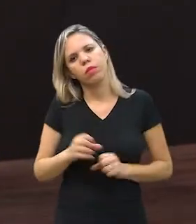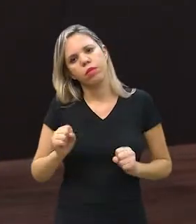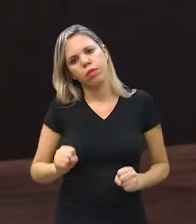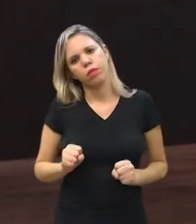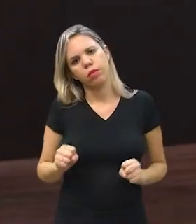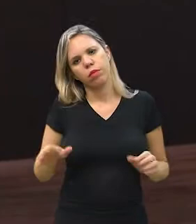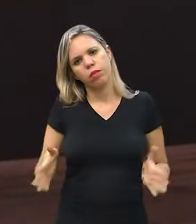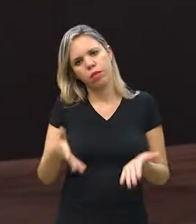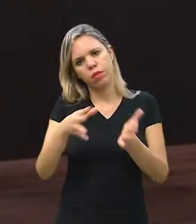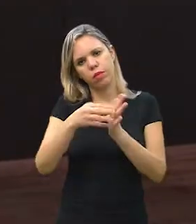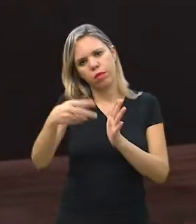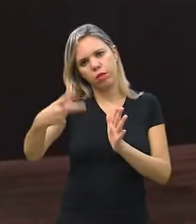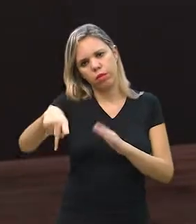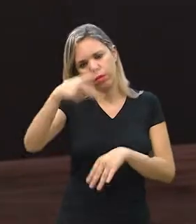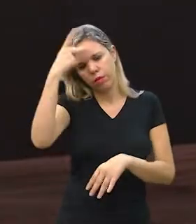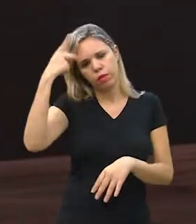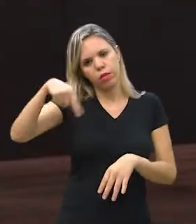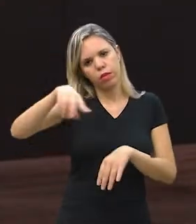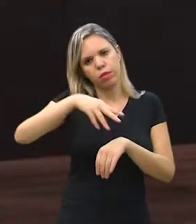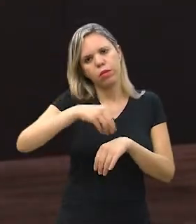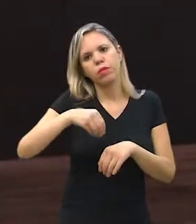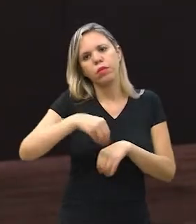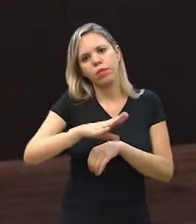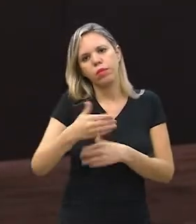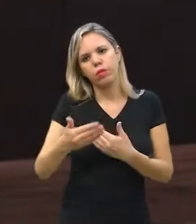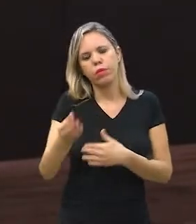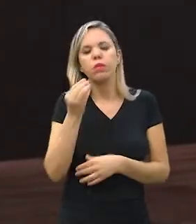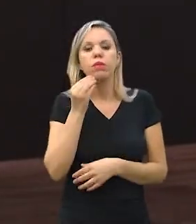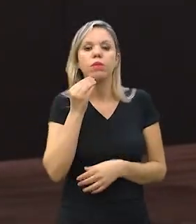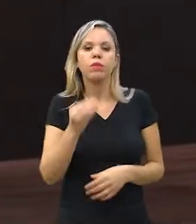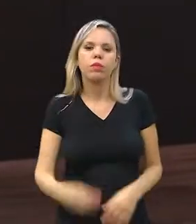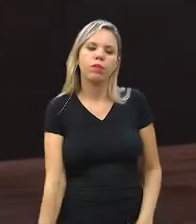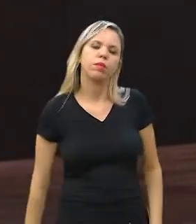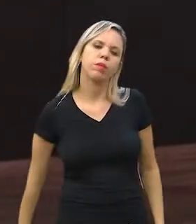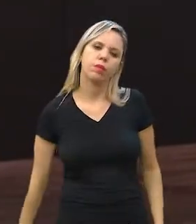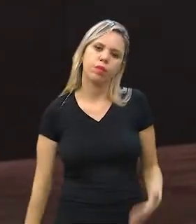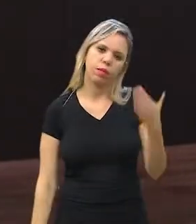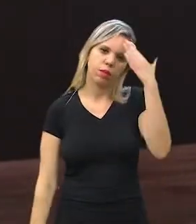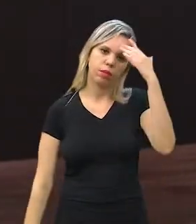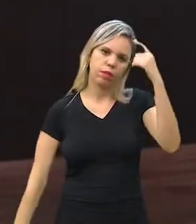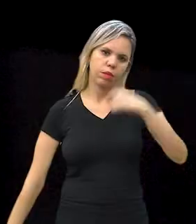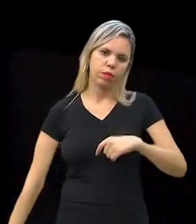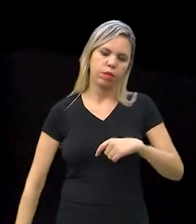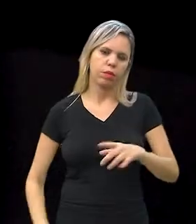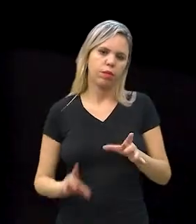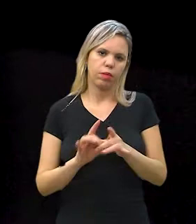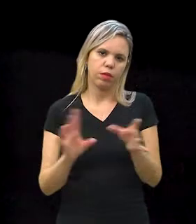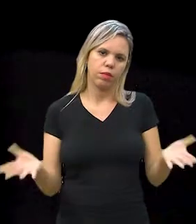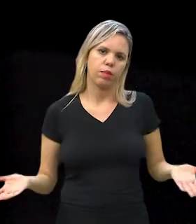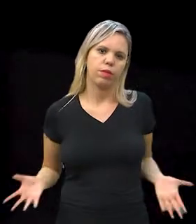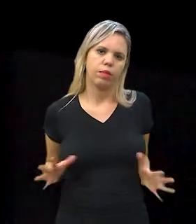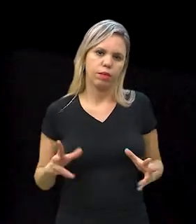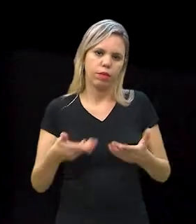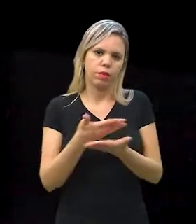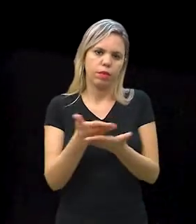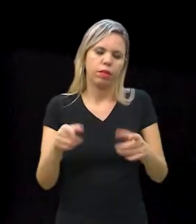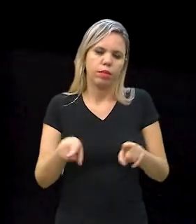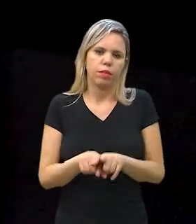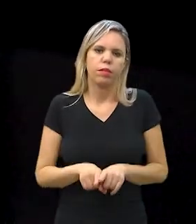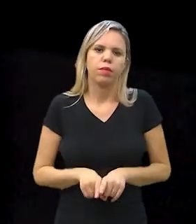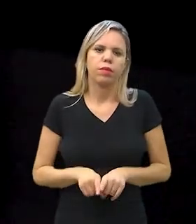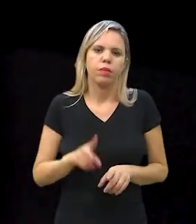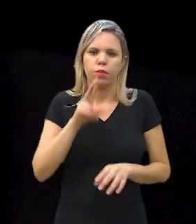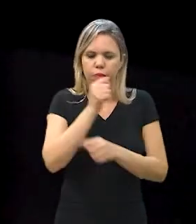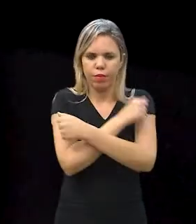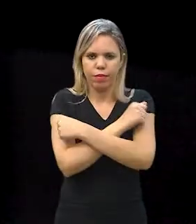sua experiência aqui, que possa inspirar outras pessoas e até uma próxima oportunidade. Quem agradece sou eu, estou à